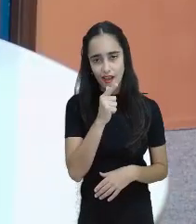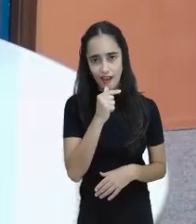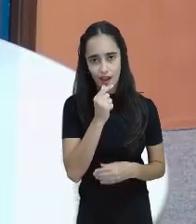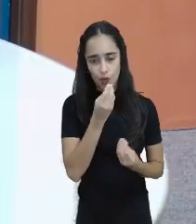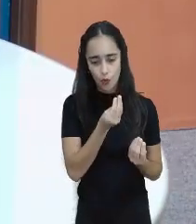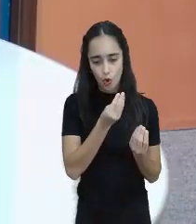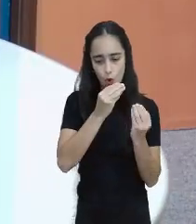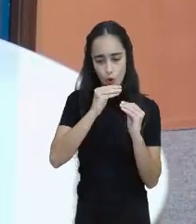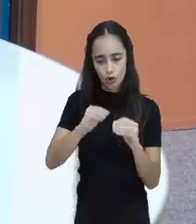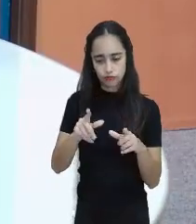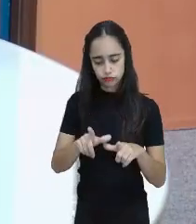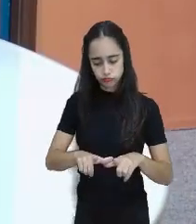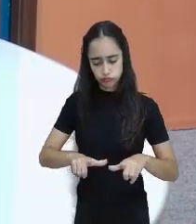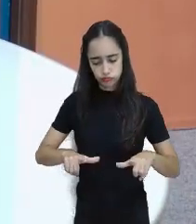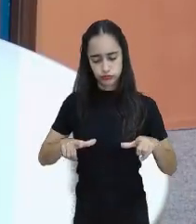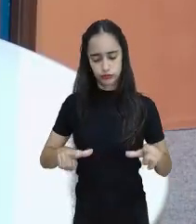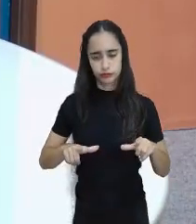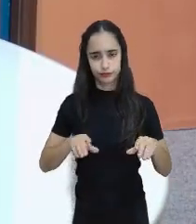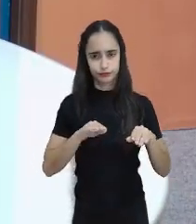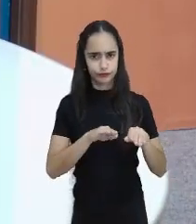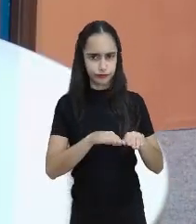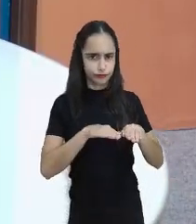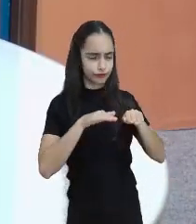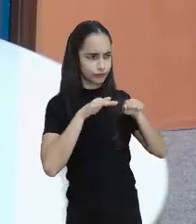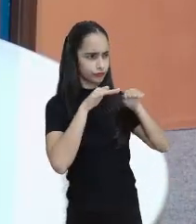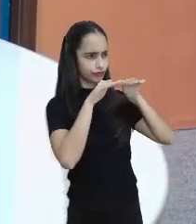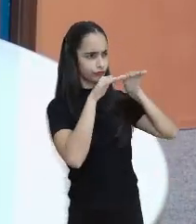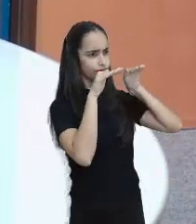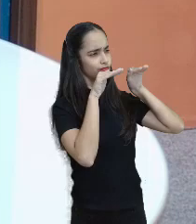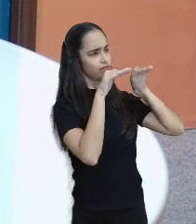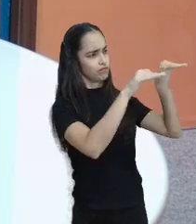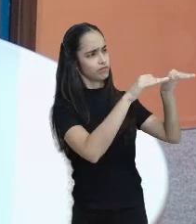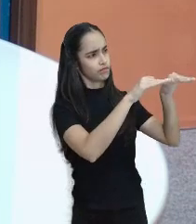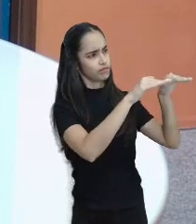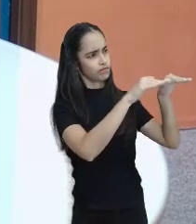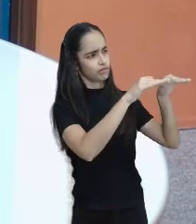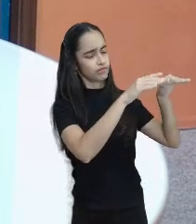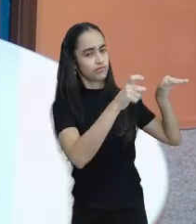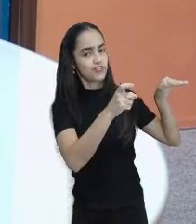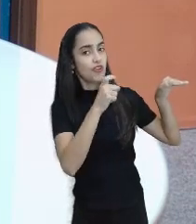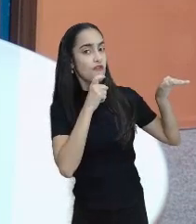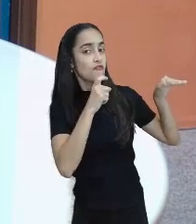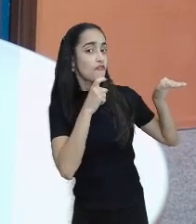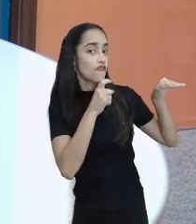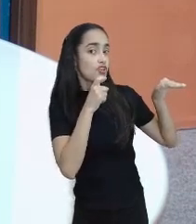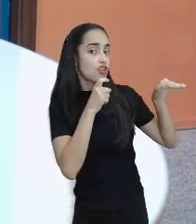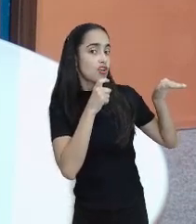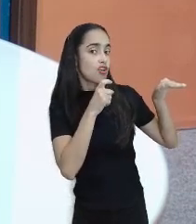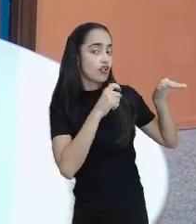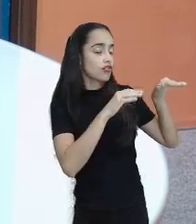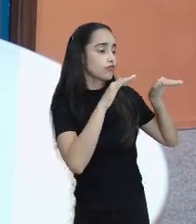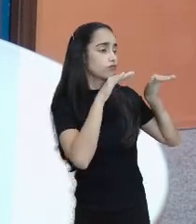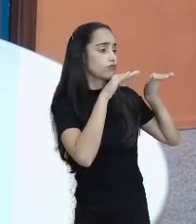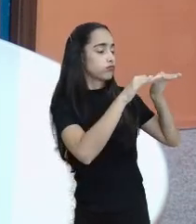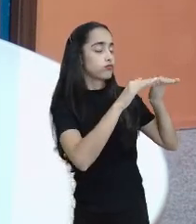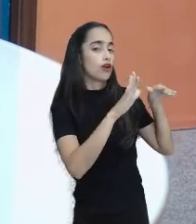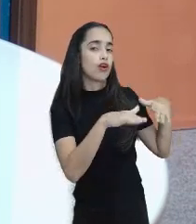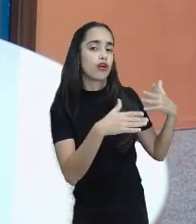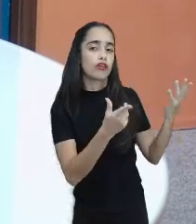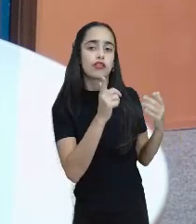uma forma e coloquei em uma exposição de uma temperatura baixíssima e aí a